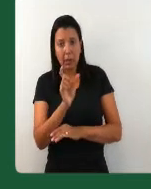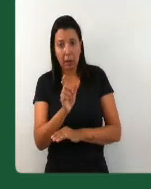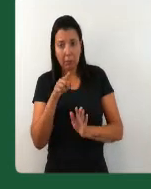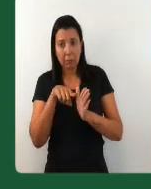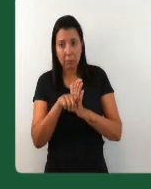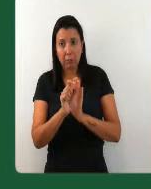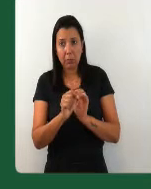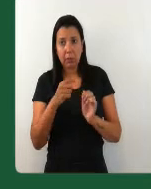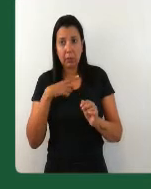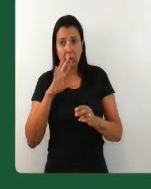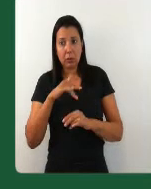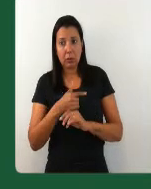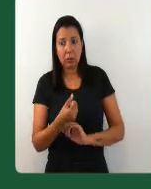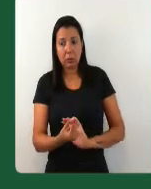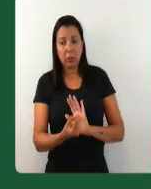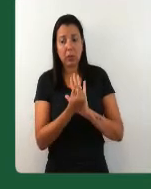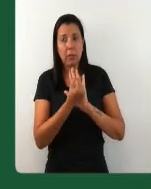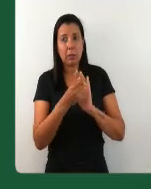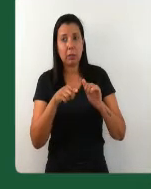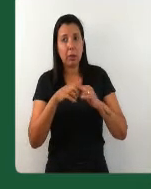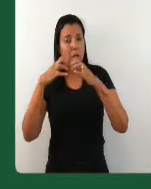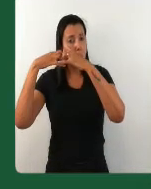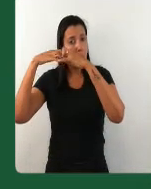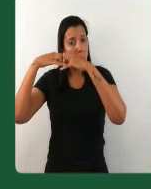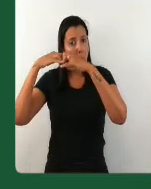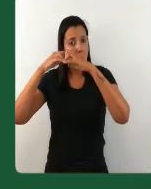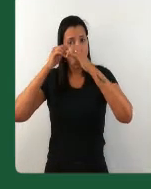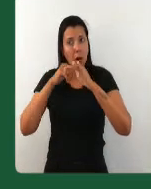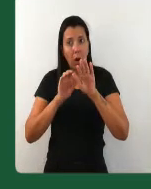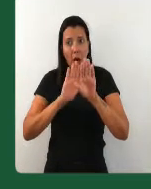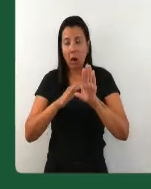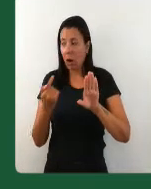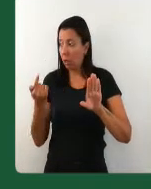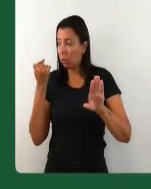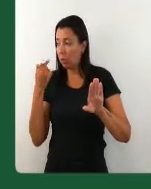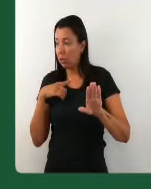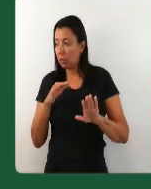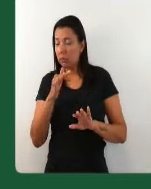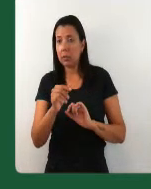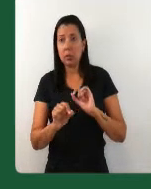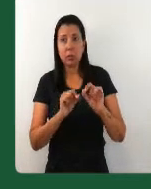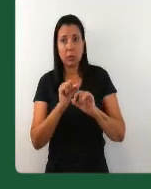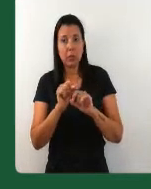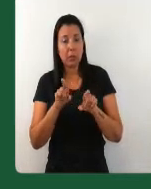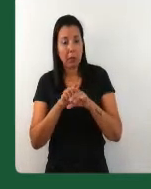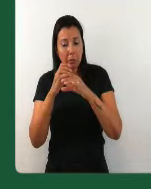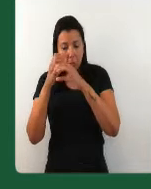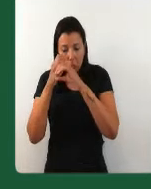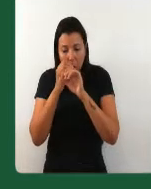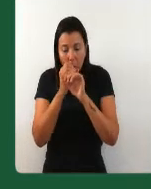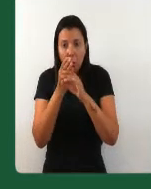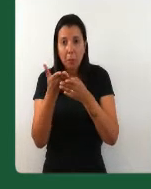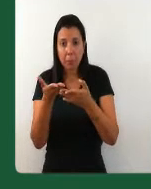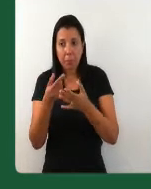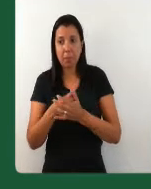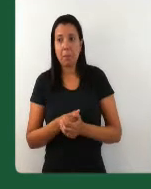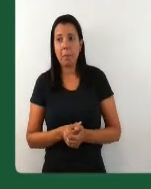podemos ver os nossos modelos de crânio ao fundo e à frente um microscópio.